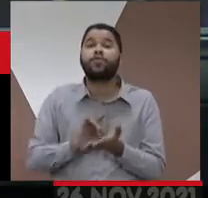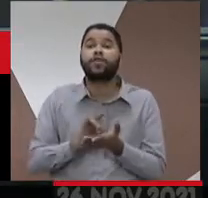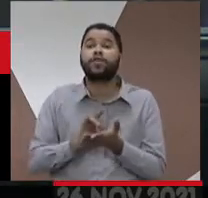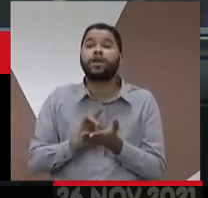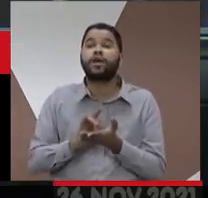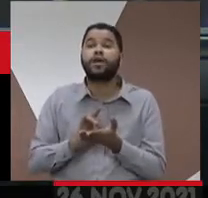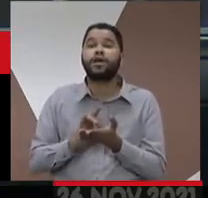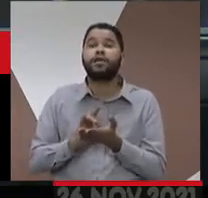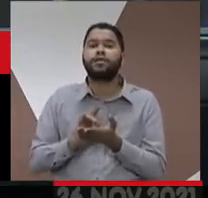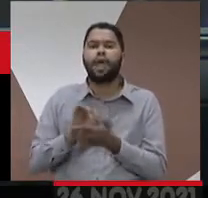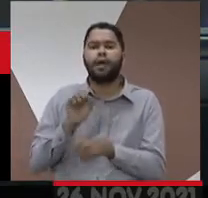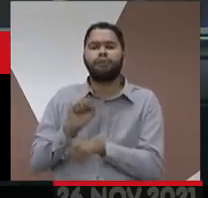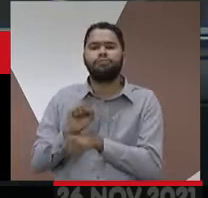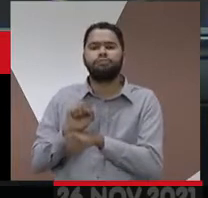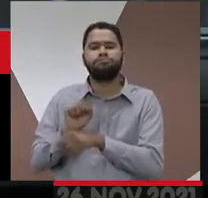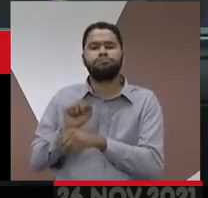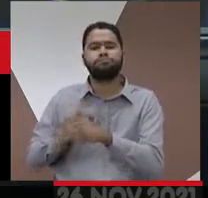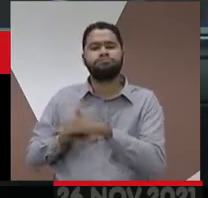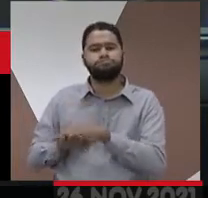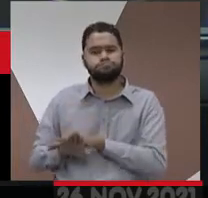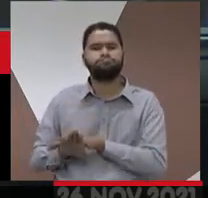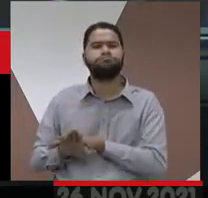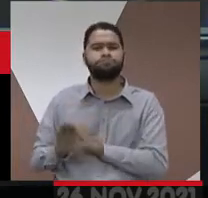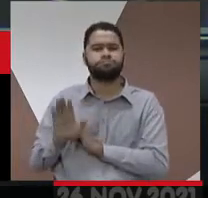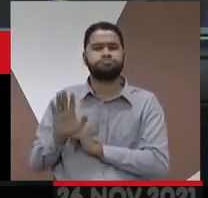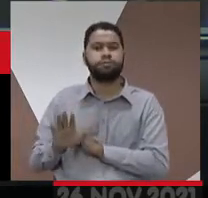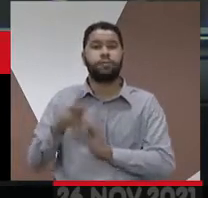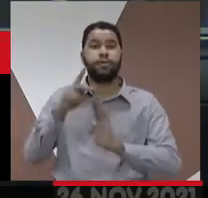guardado, gente. O projeto de